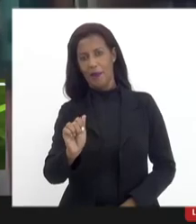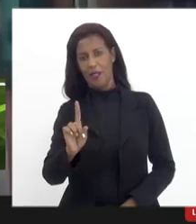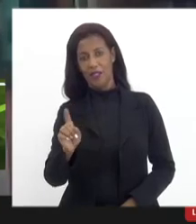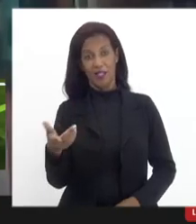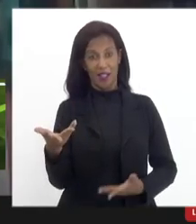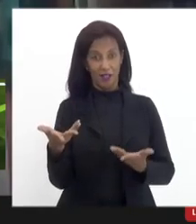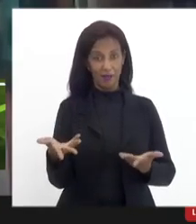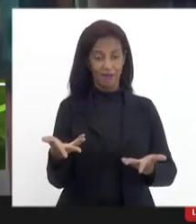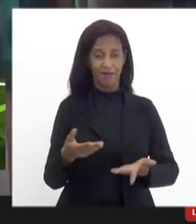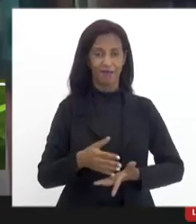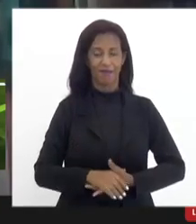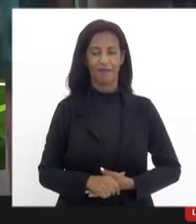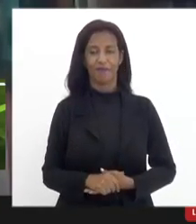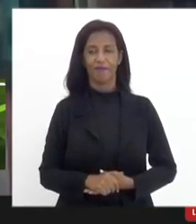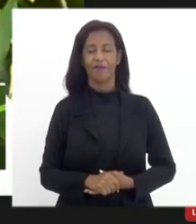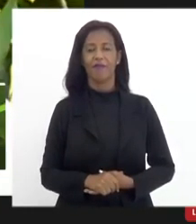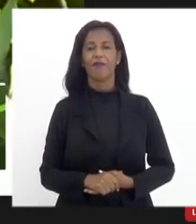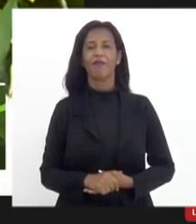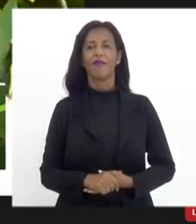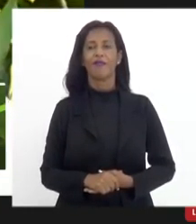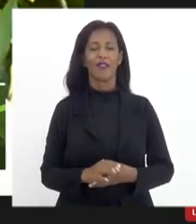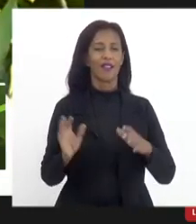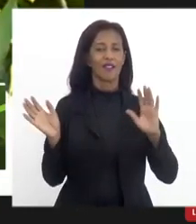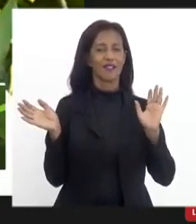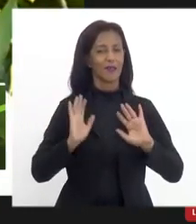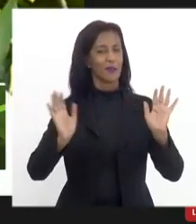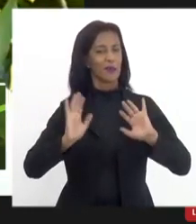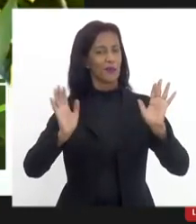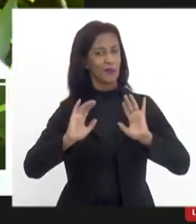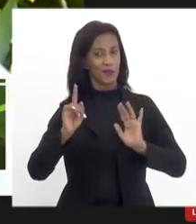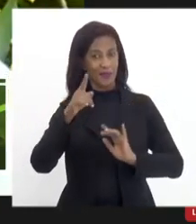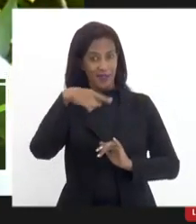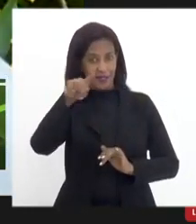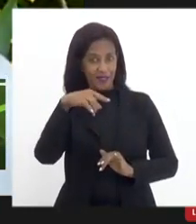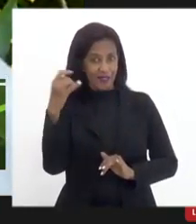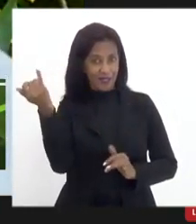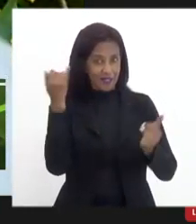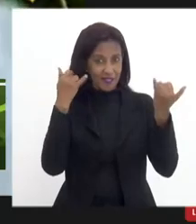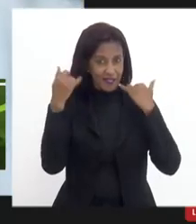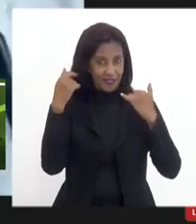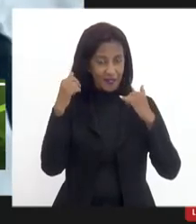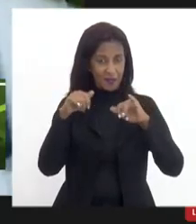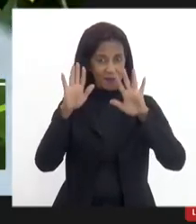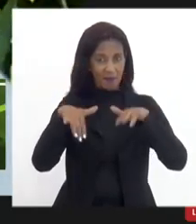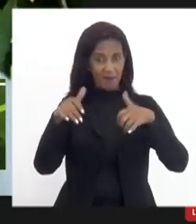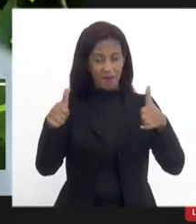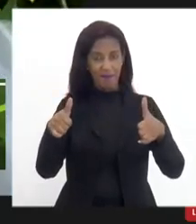intervenção. Olá, estou sendo bem ouvido aí por todos e todas?